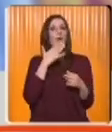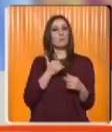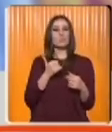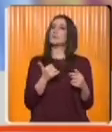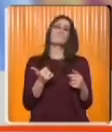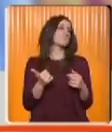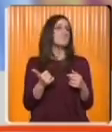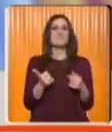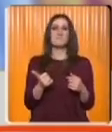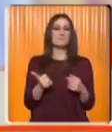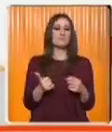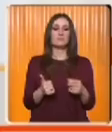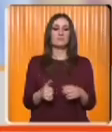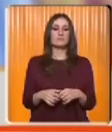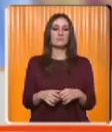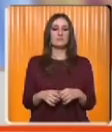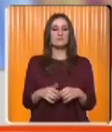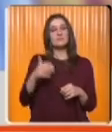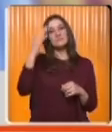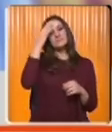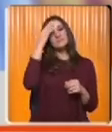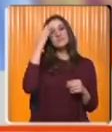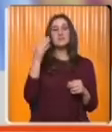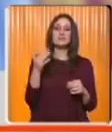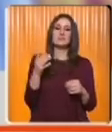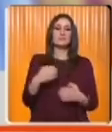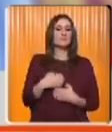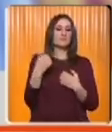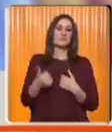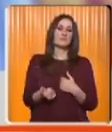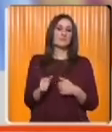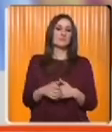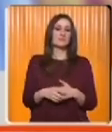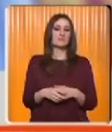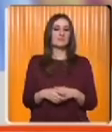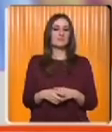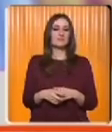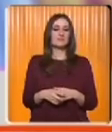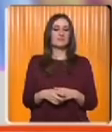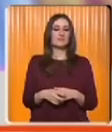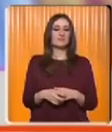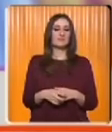de me ver, da imagem que tenho, não gosto. Acho que não estou bem.